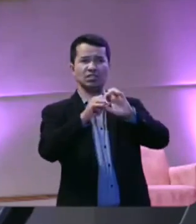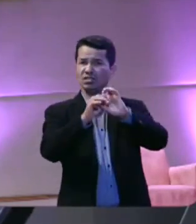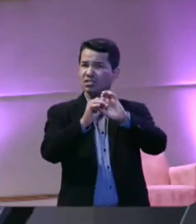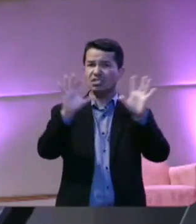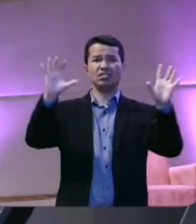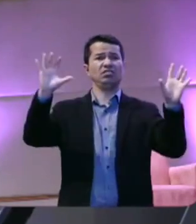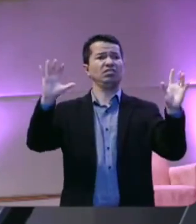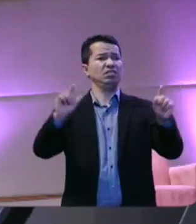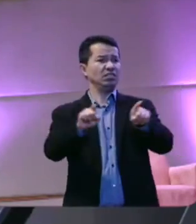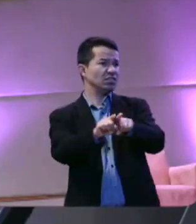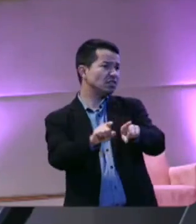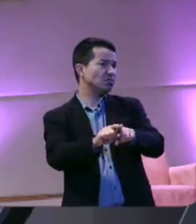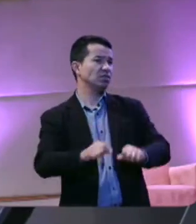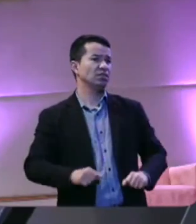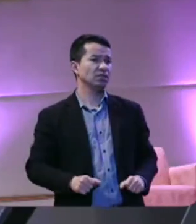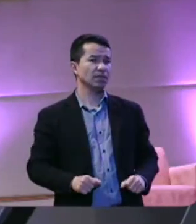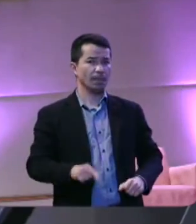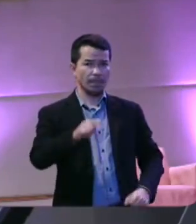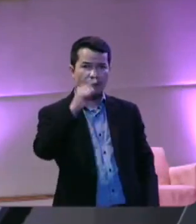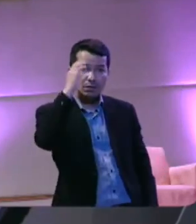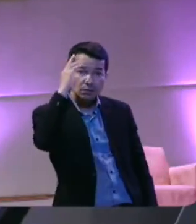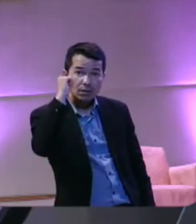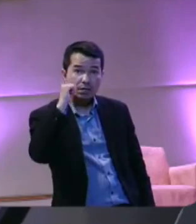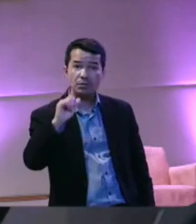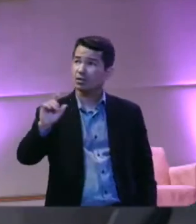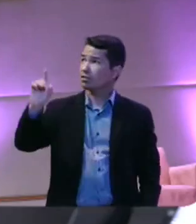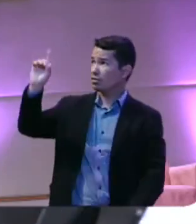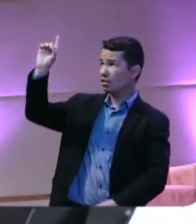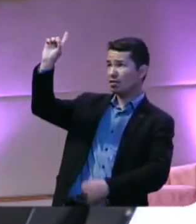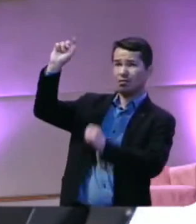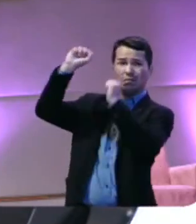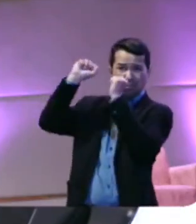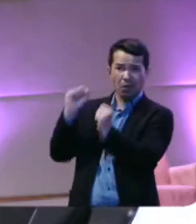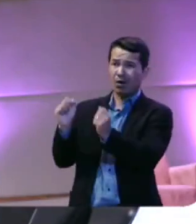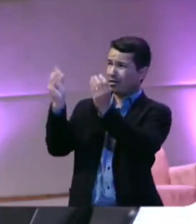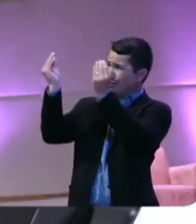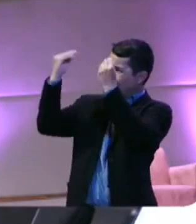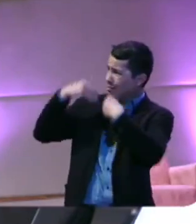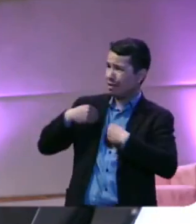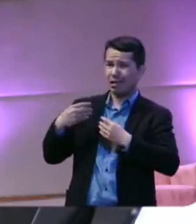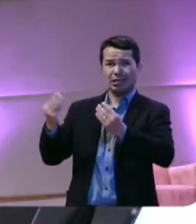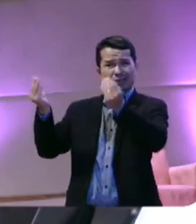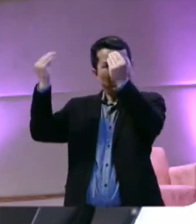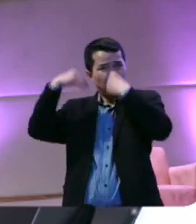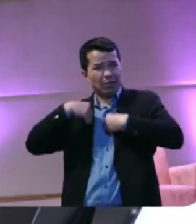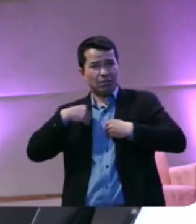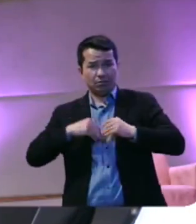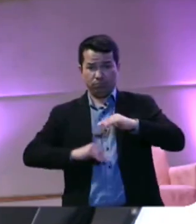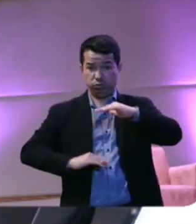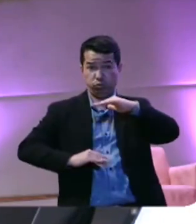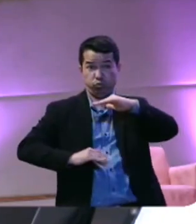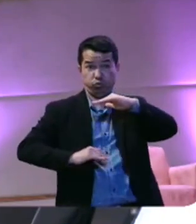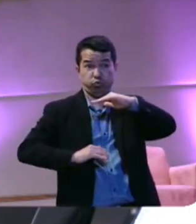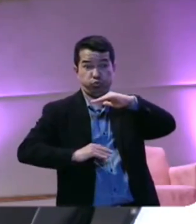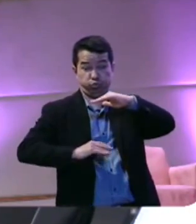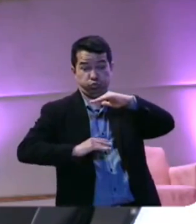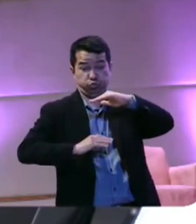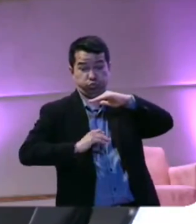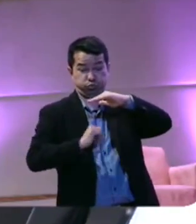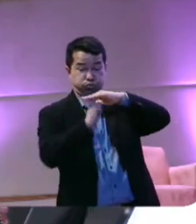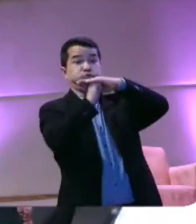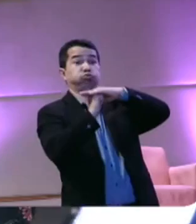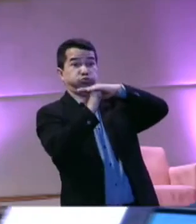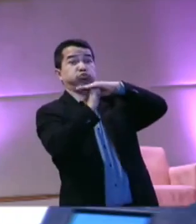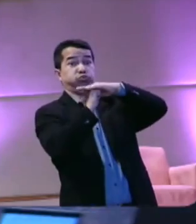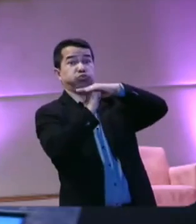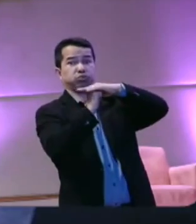queridos, todo o suprimento necessário virá com o tempo da manifestação de Deus. E hoje o pastor Michel